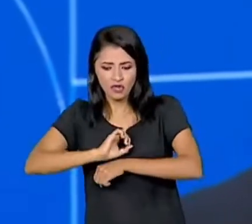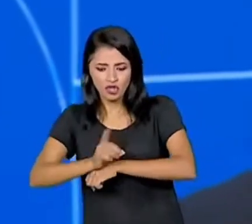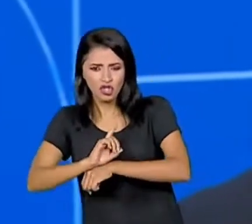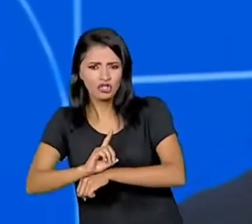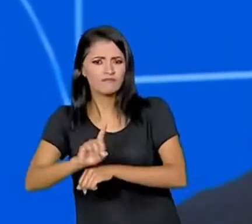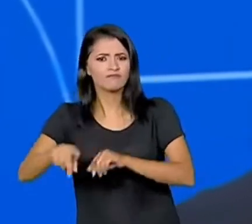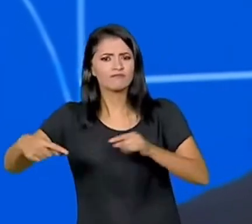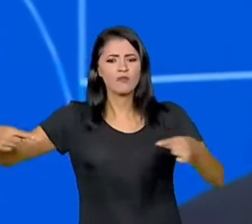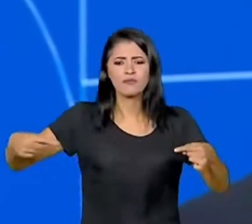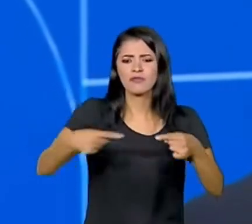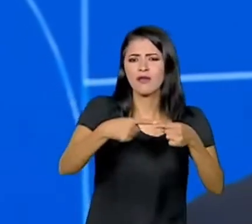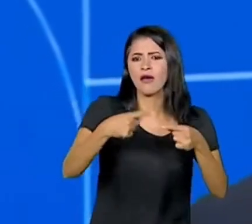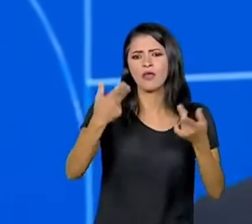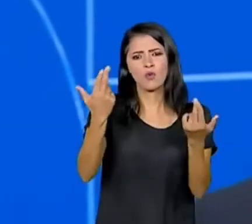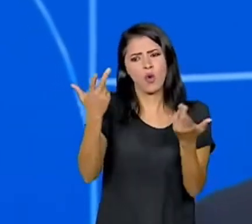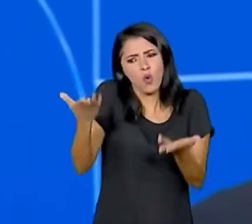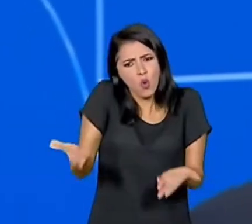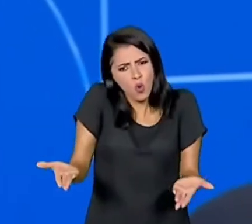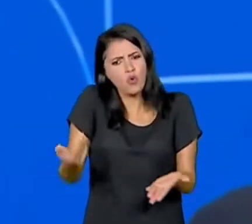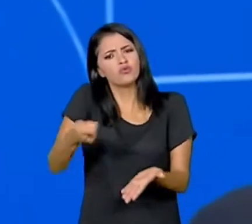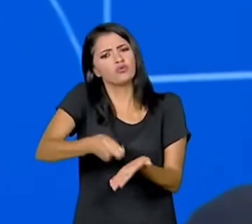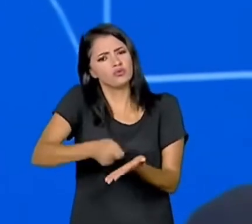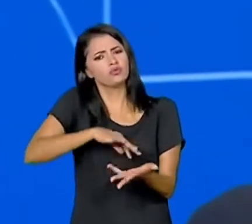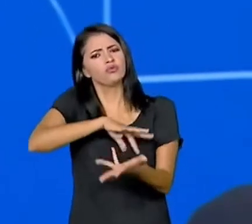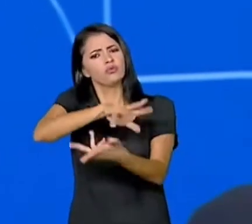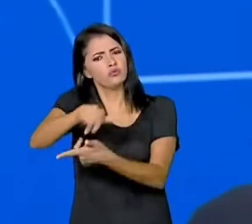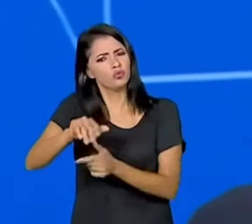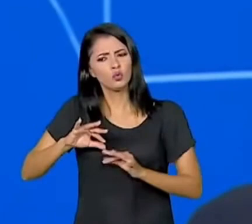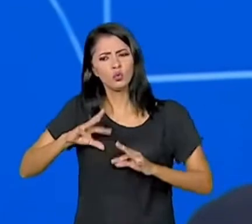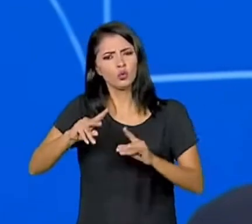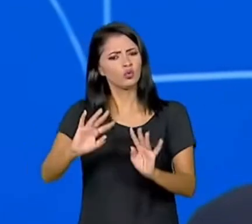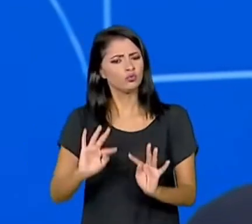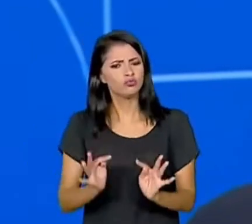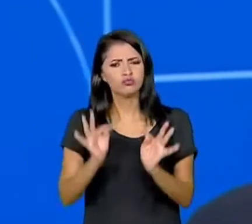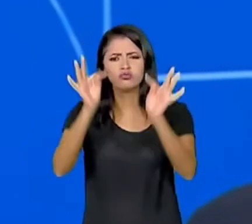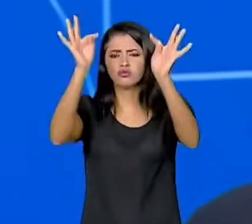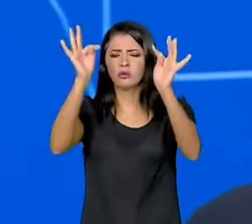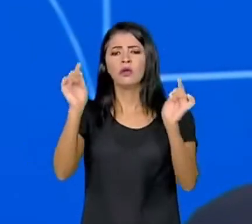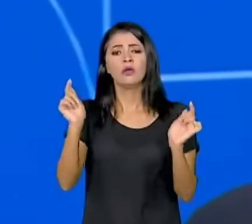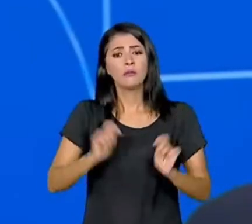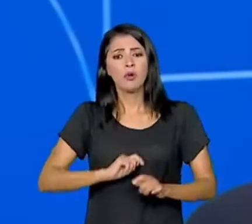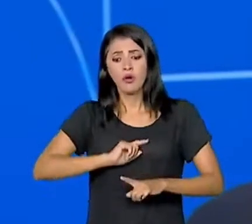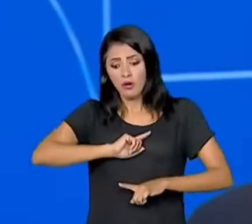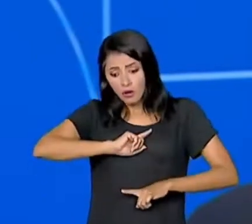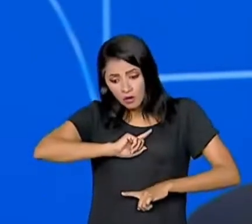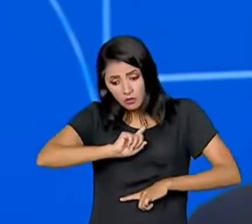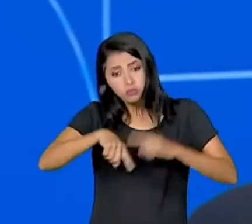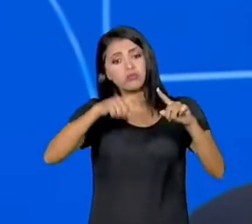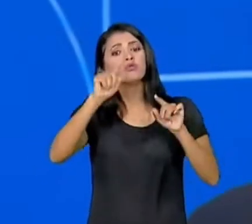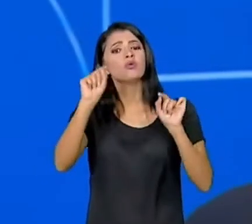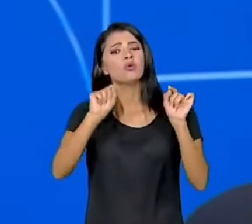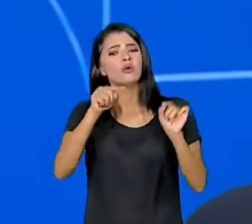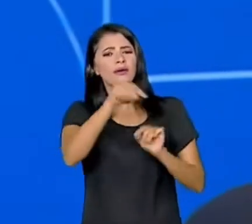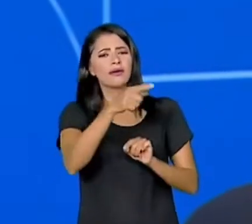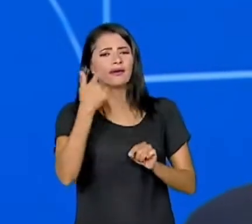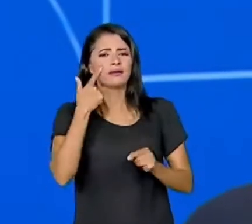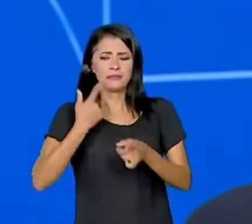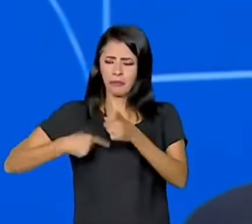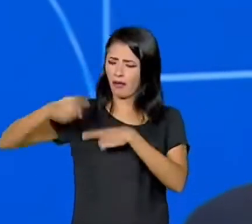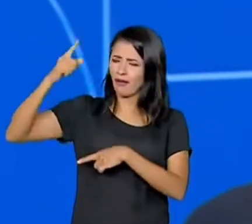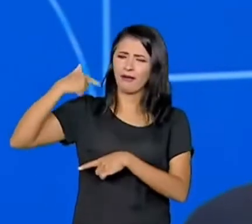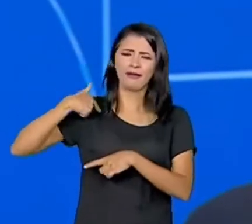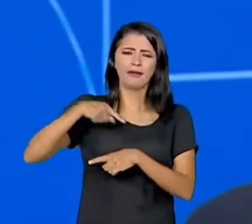digitalizada, como o mundo exige hoje, e que a gente possa superar de uma vez por todas esse